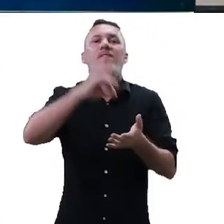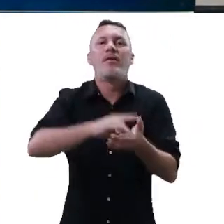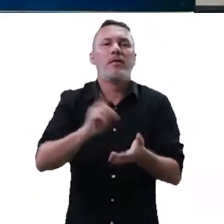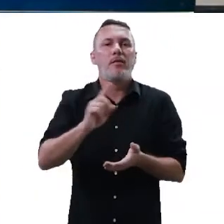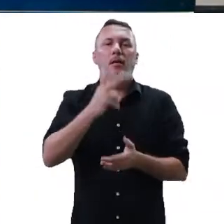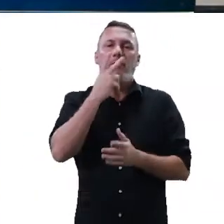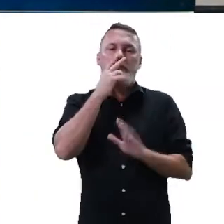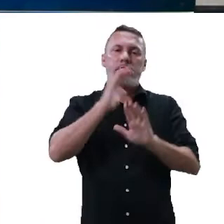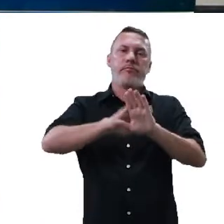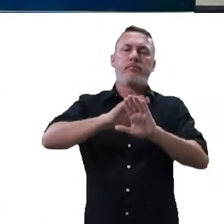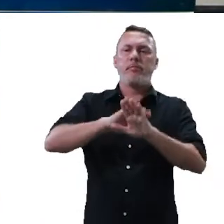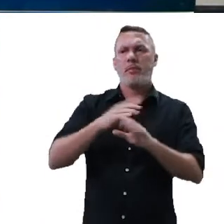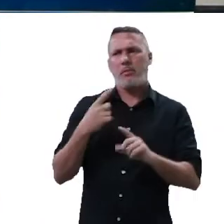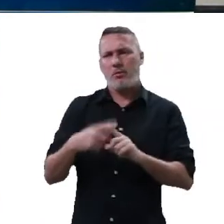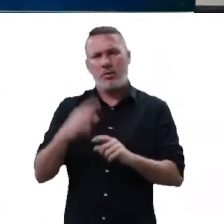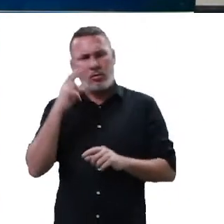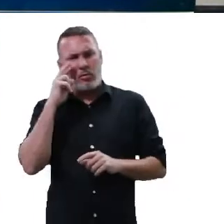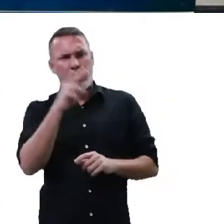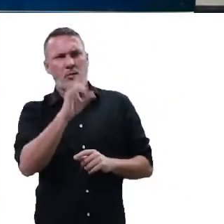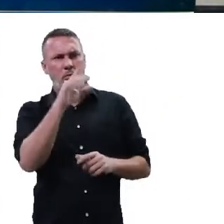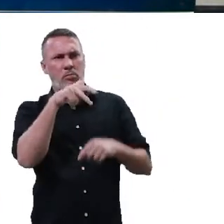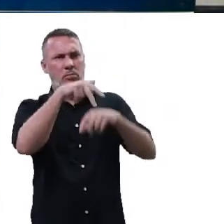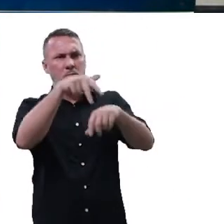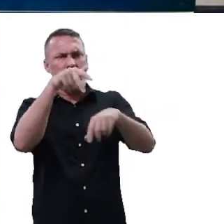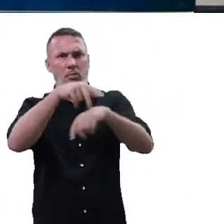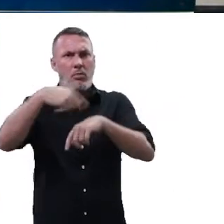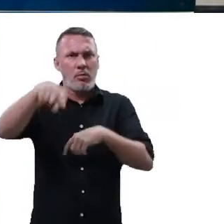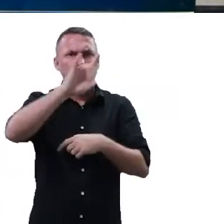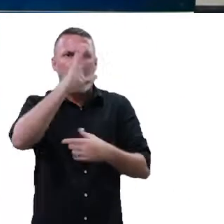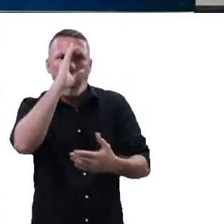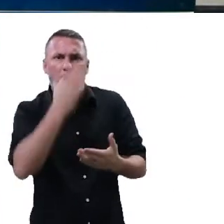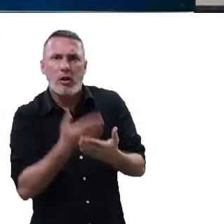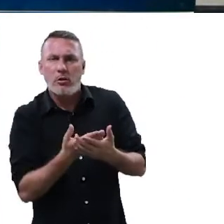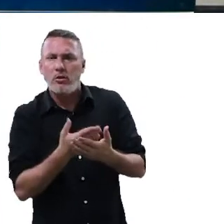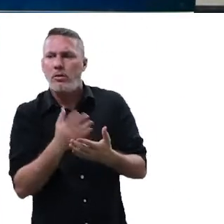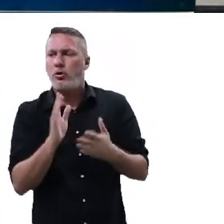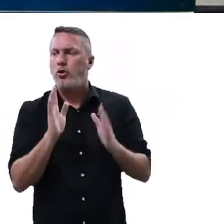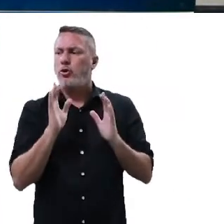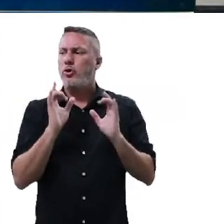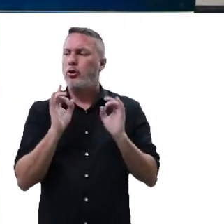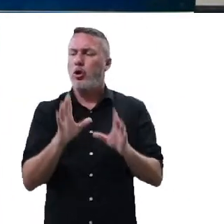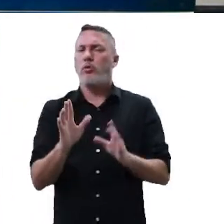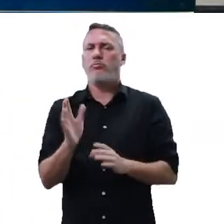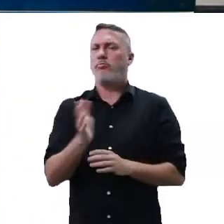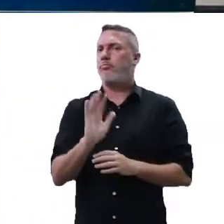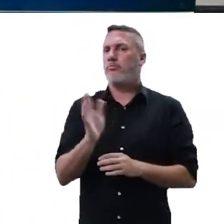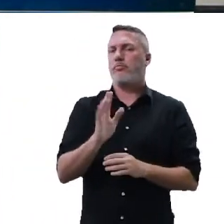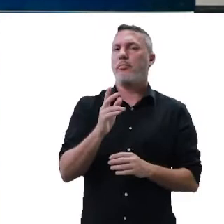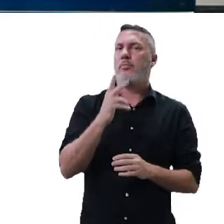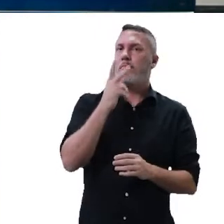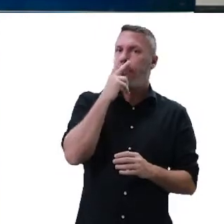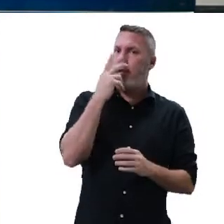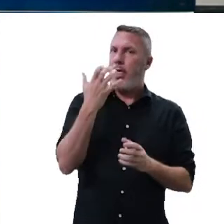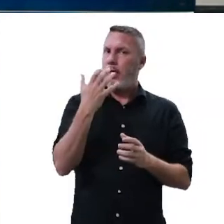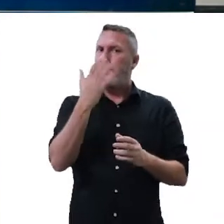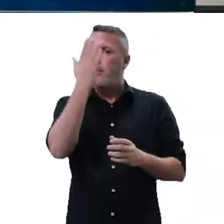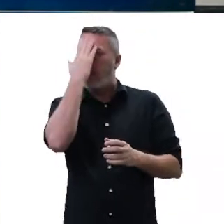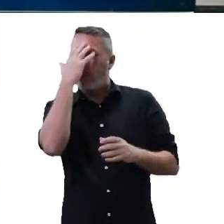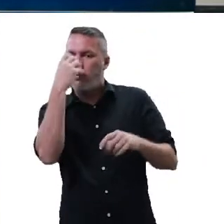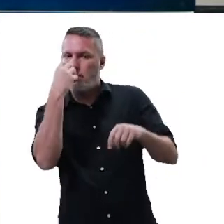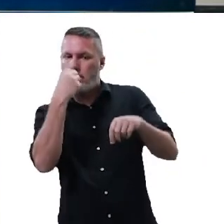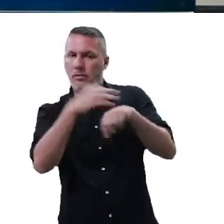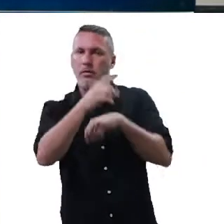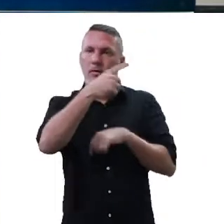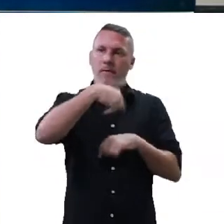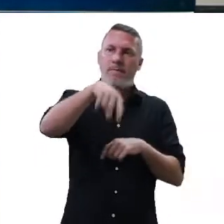O problema da verdade. Sócrates ele não queria apenas convencimento, mas ele queria que aquele discurso